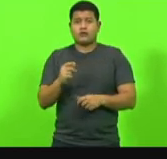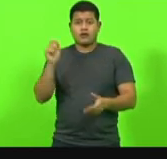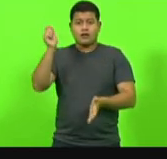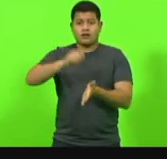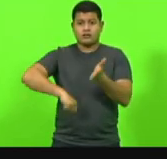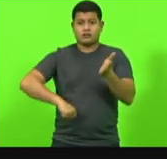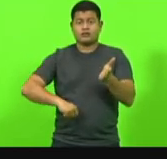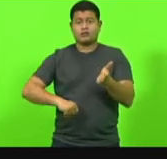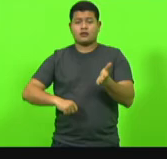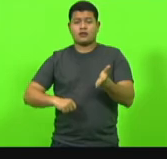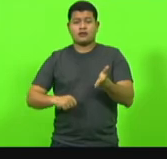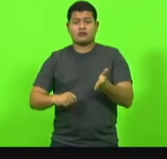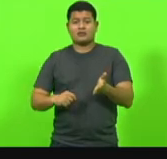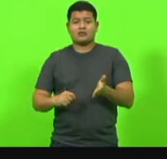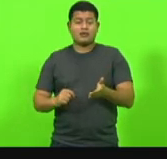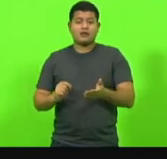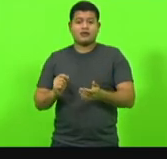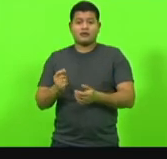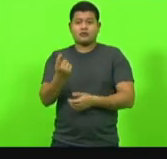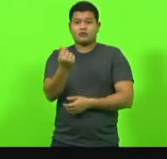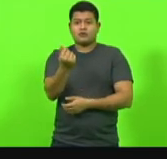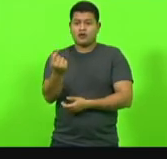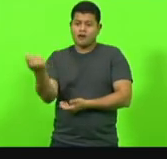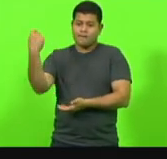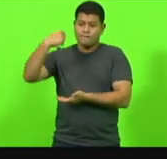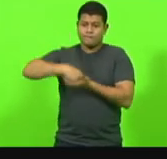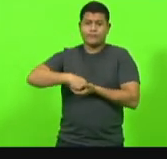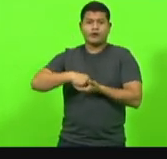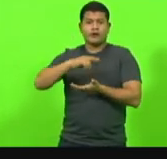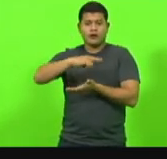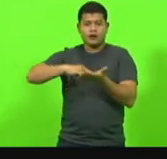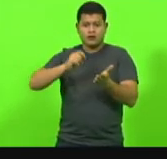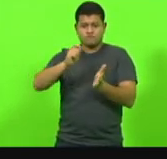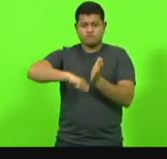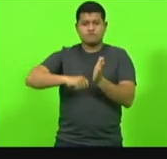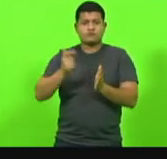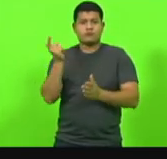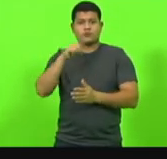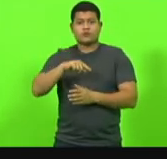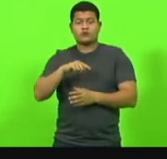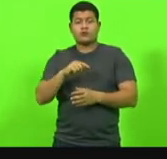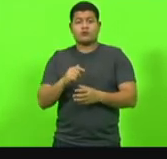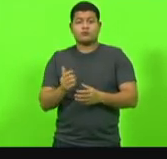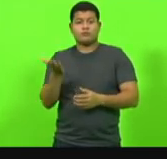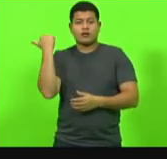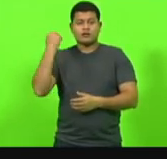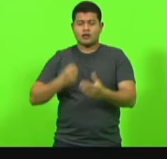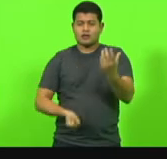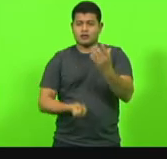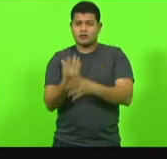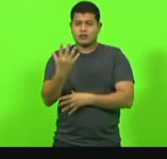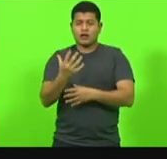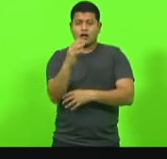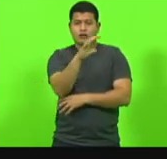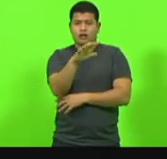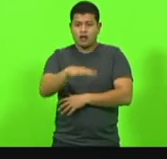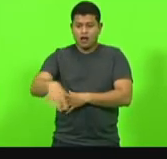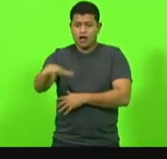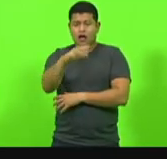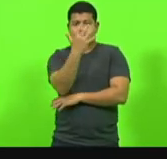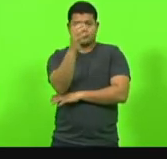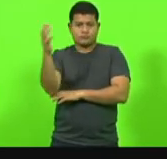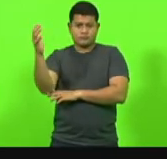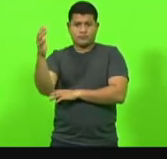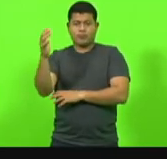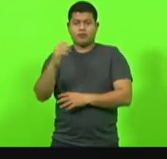que finalmente indenizou ele. Quando o parque foi criado, em 1975, ele tinha 51 anos de idade.